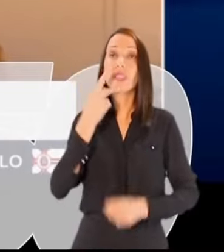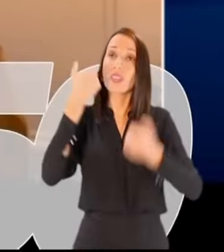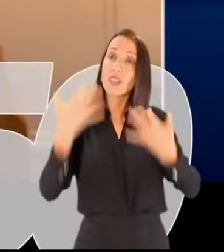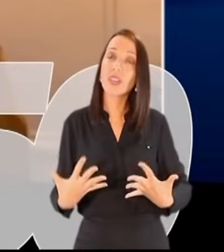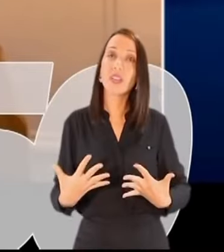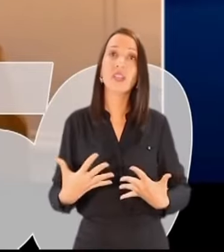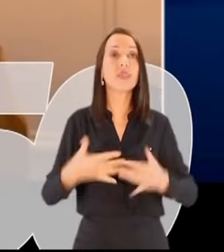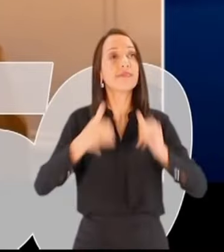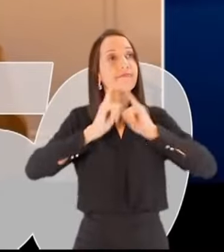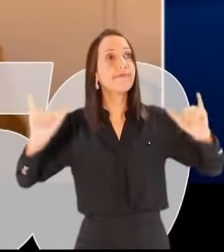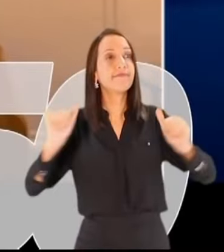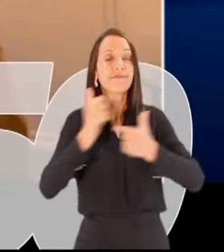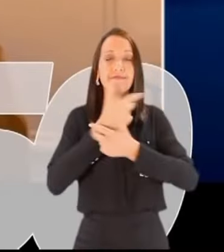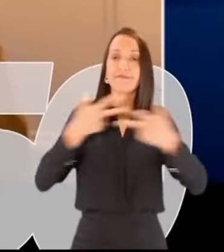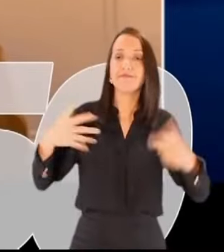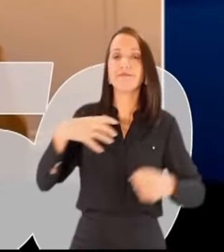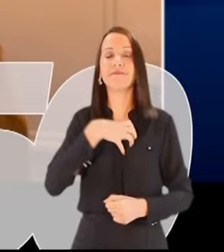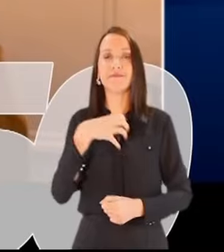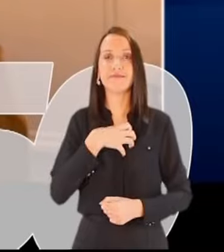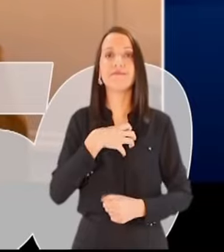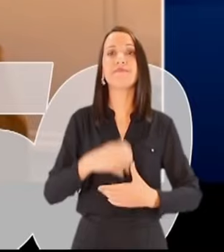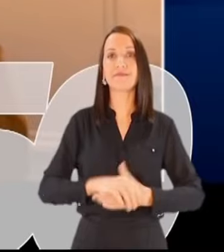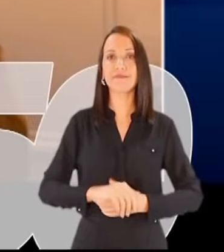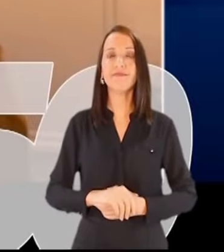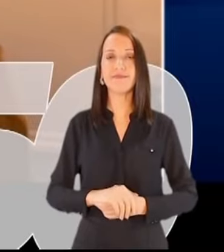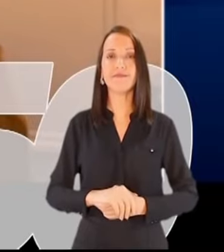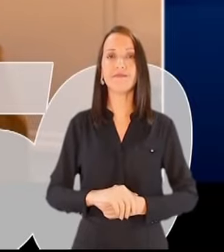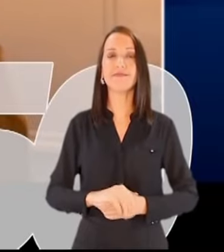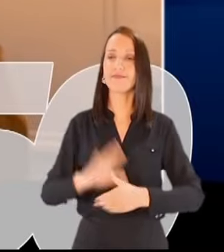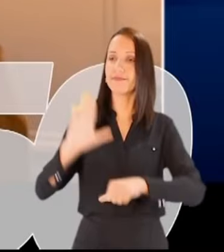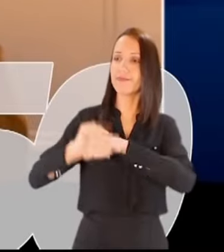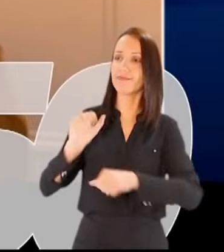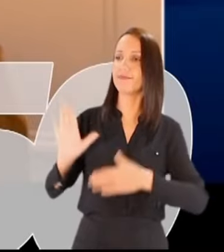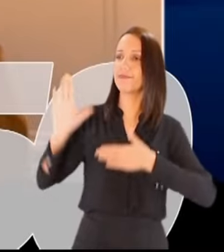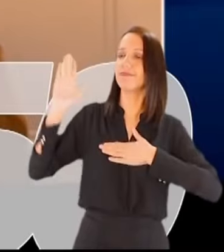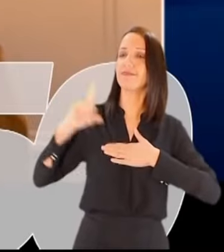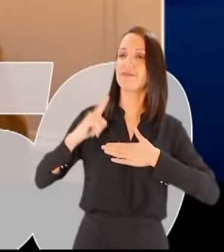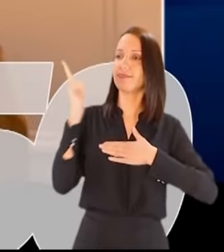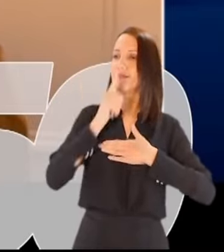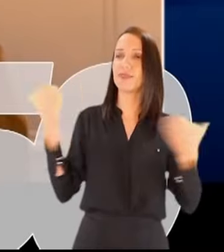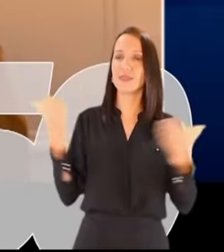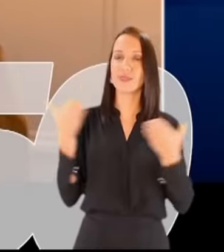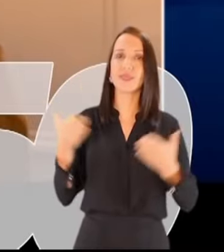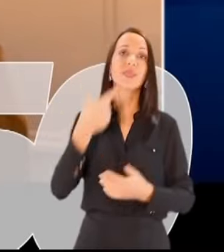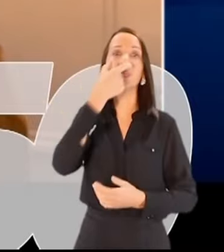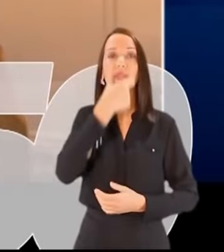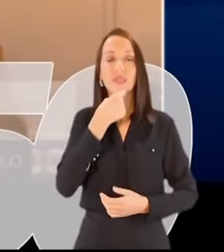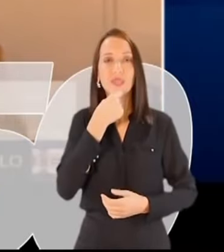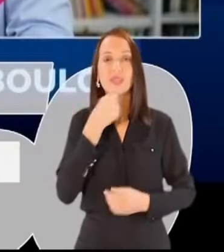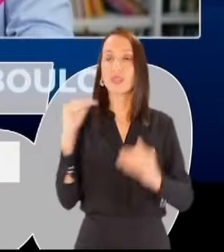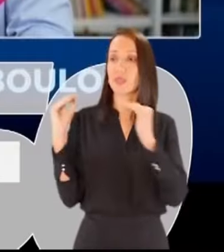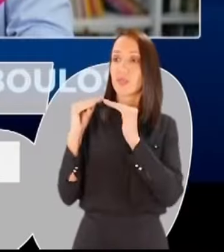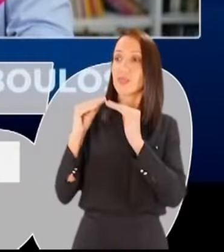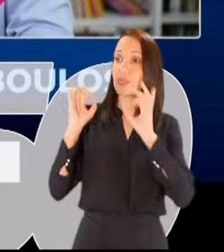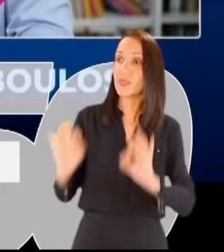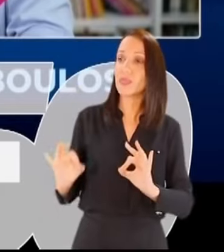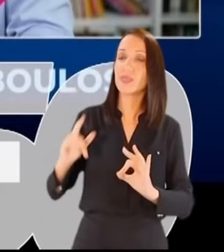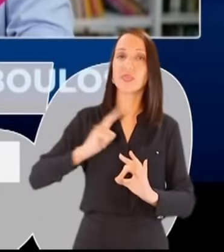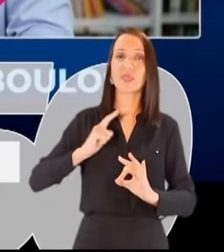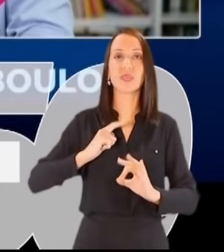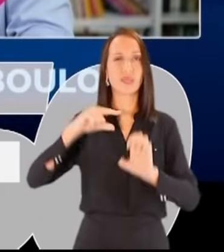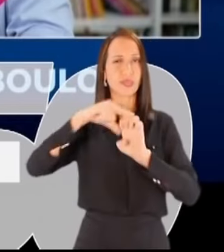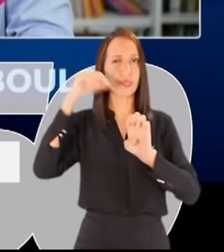coisa. Quero já em instância chamar o candidato que aceitou prontamente, né? Que é o Guilherme. Então você concorda